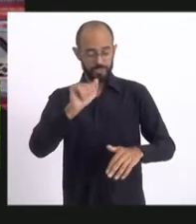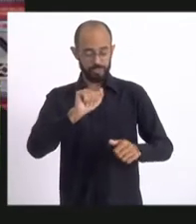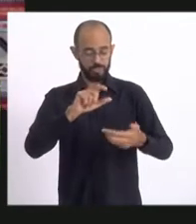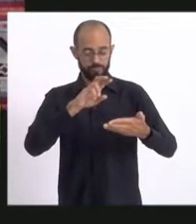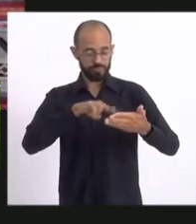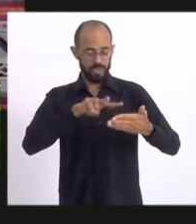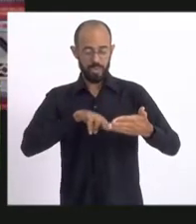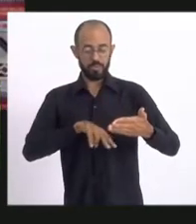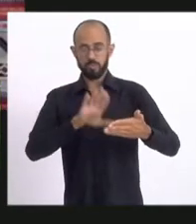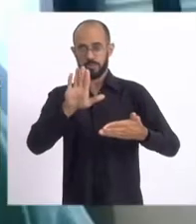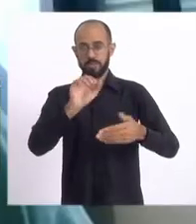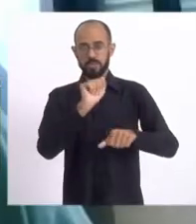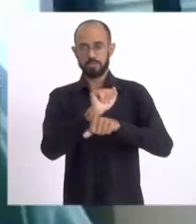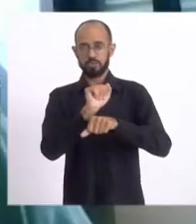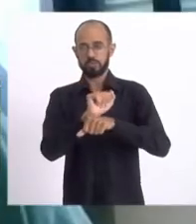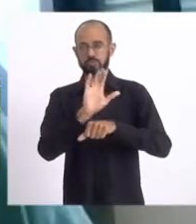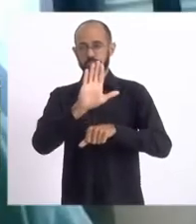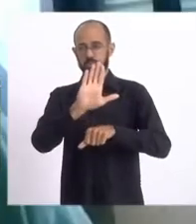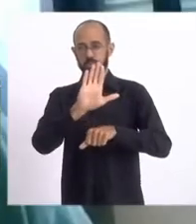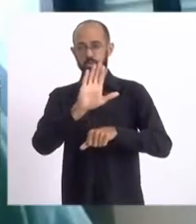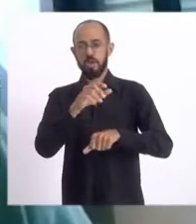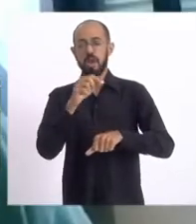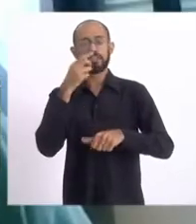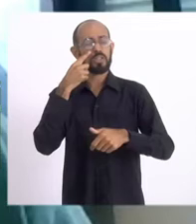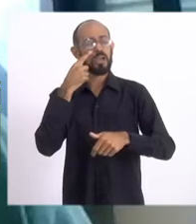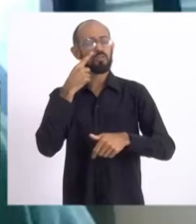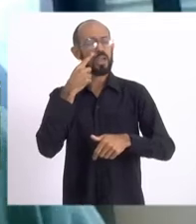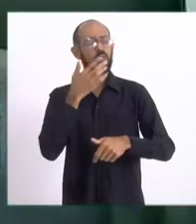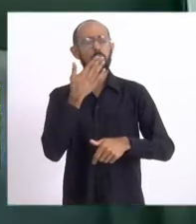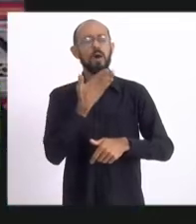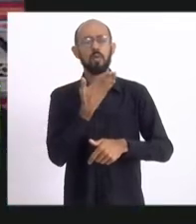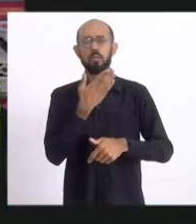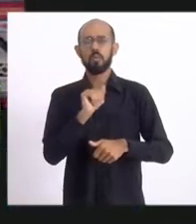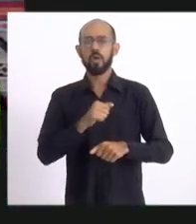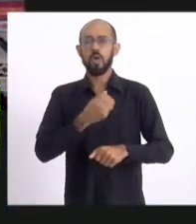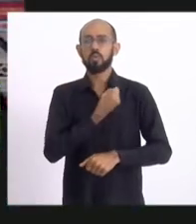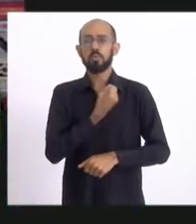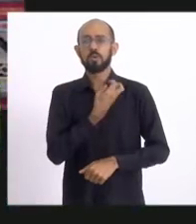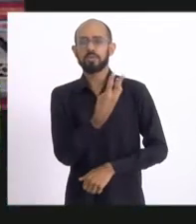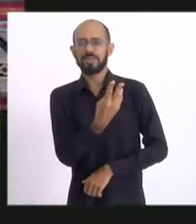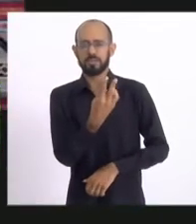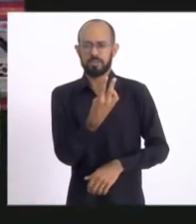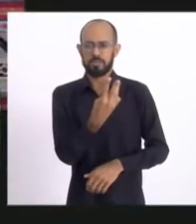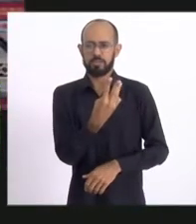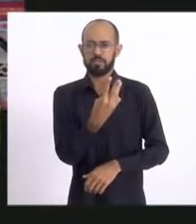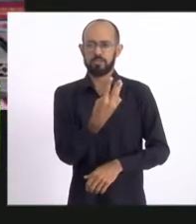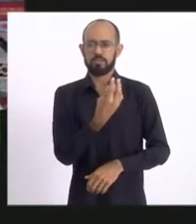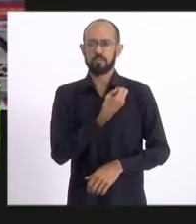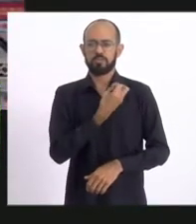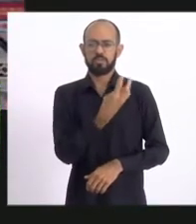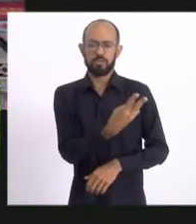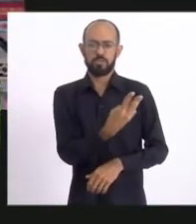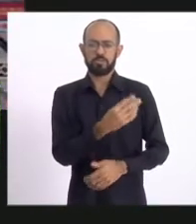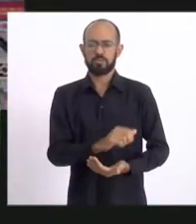Eu me perdi aqui. Qual que a gente está vendo aqui? Desculpa lá, Márcio. É o 3, Mink, por favor. É o 3.